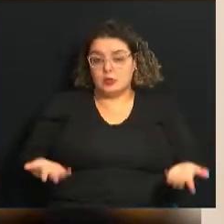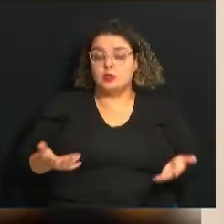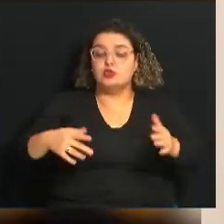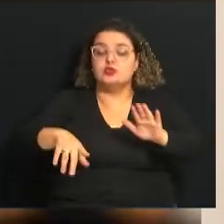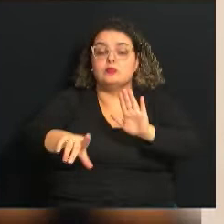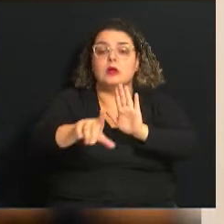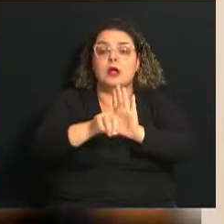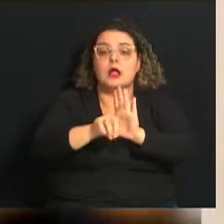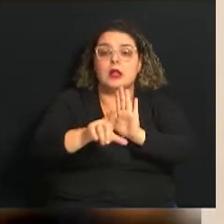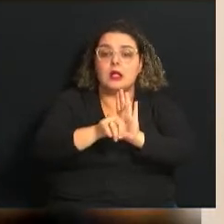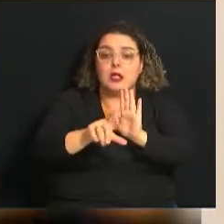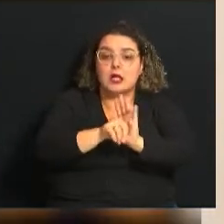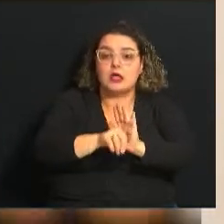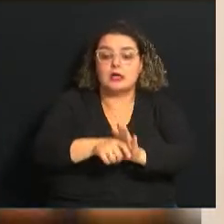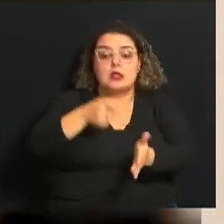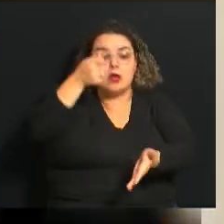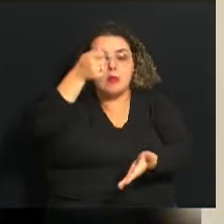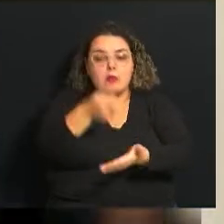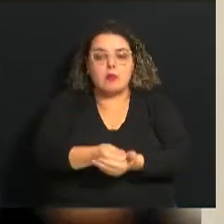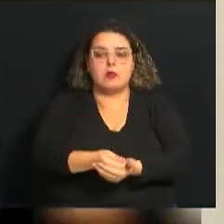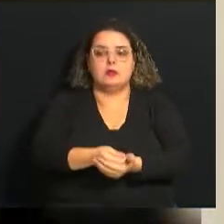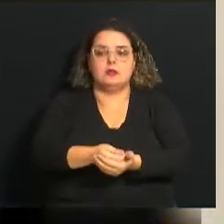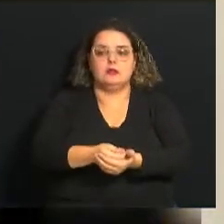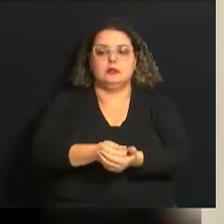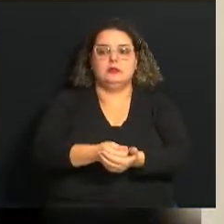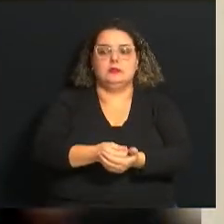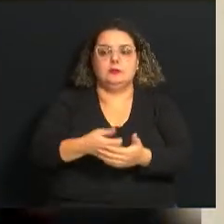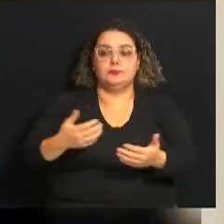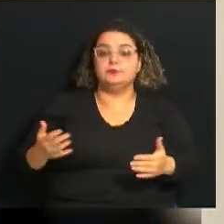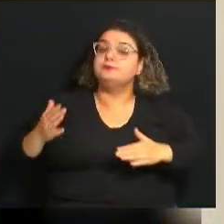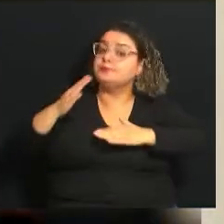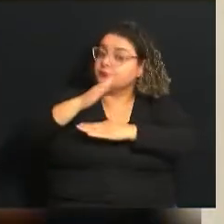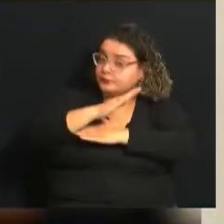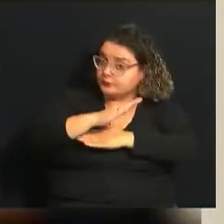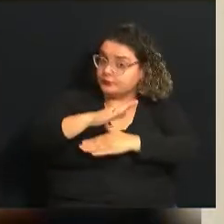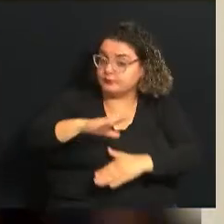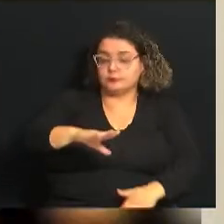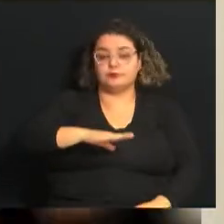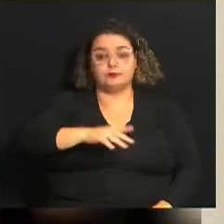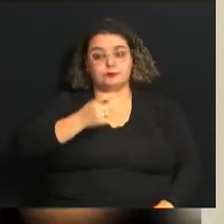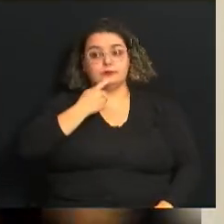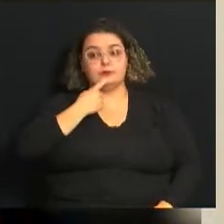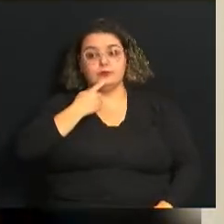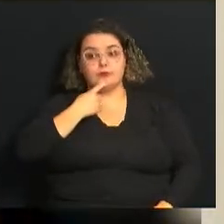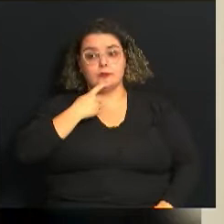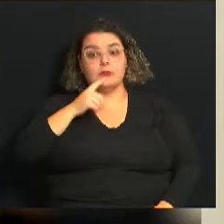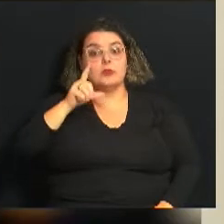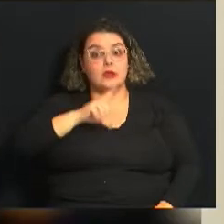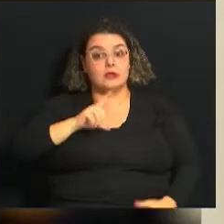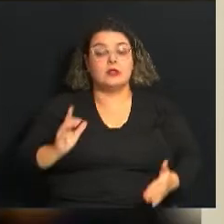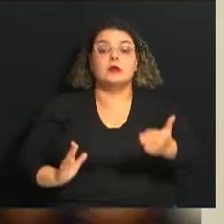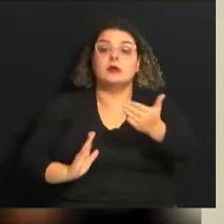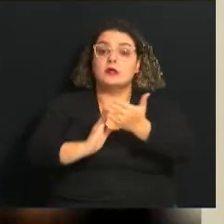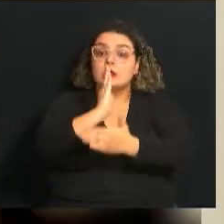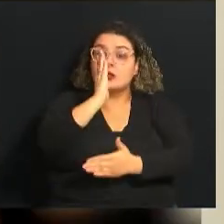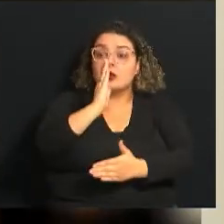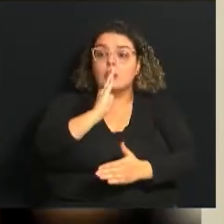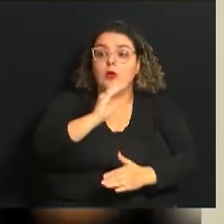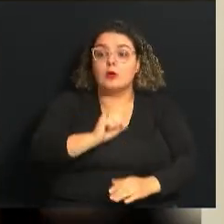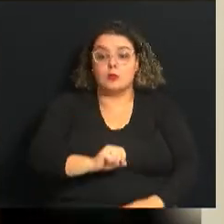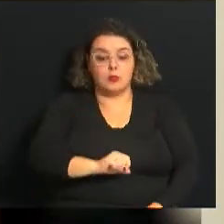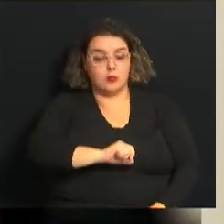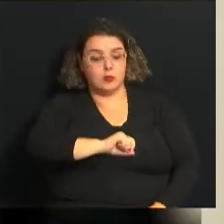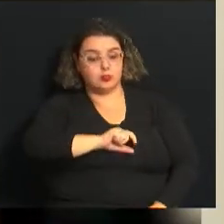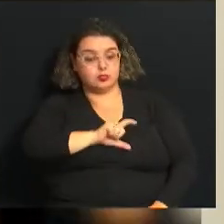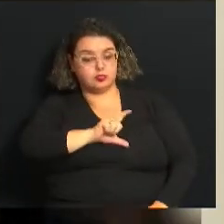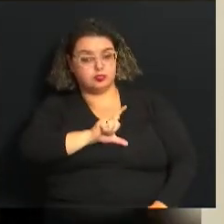legislação que impôs esse congelamento. A Câmara Municipal de Campinas, ela tem que aprovar o aumento salarial de